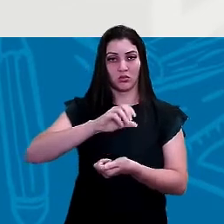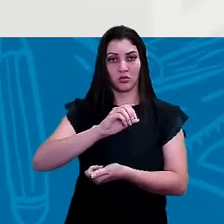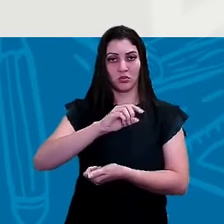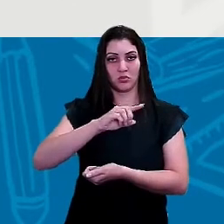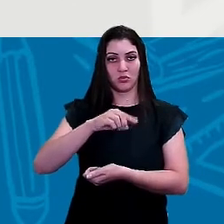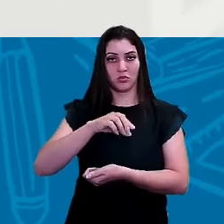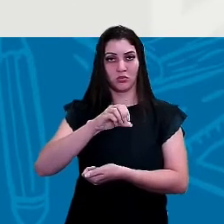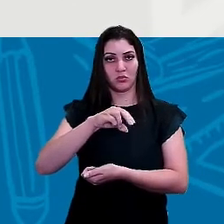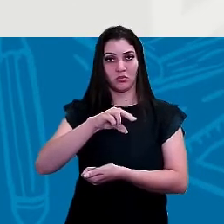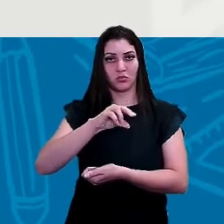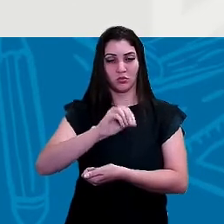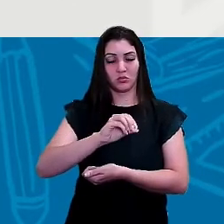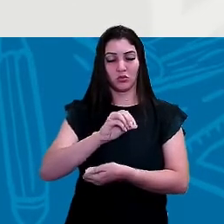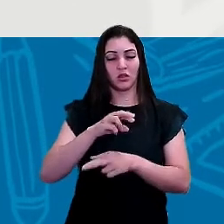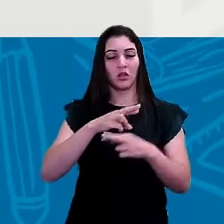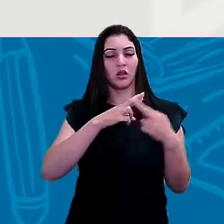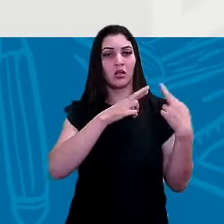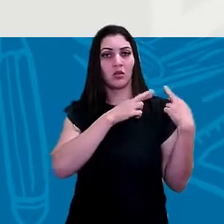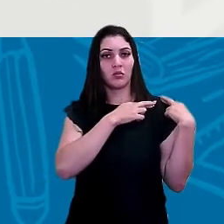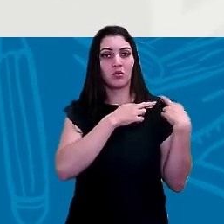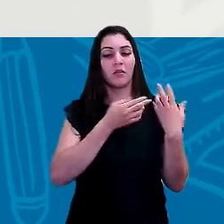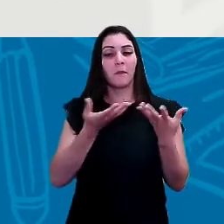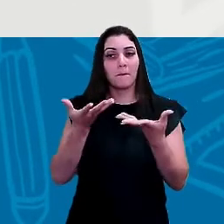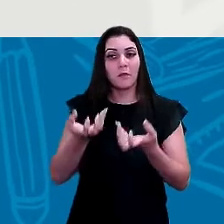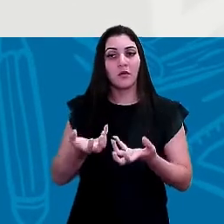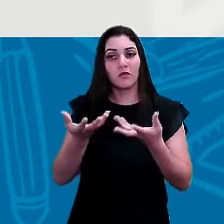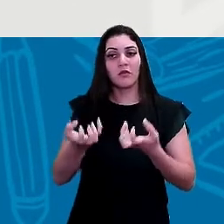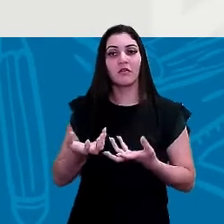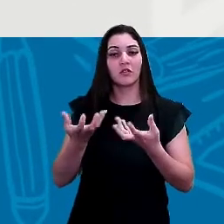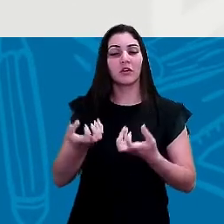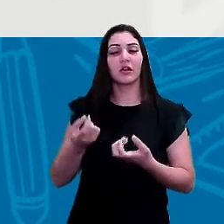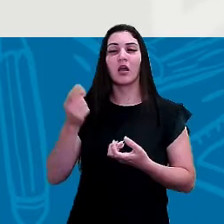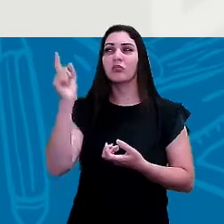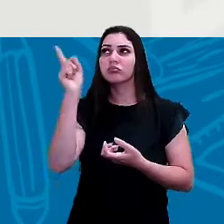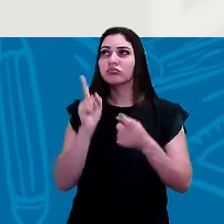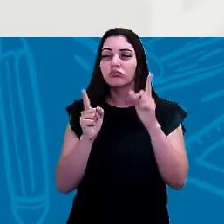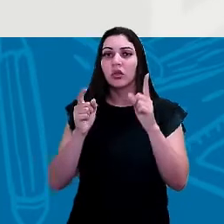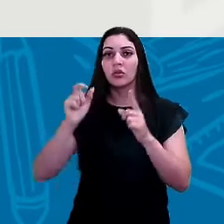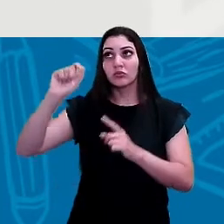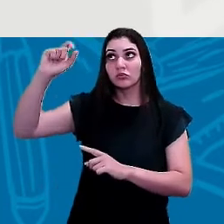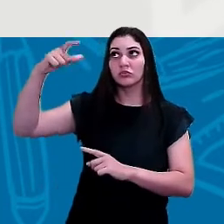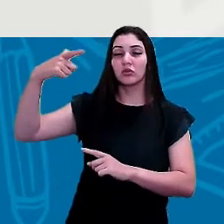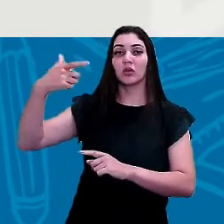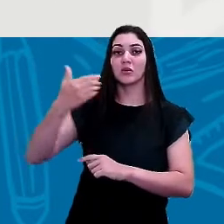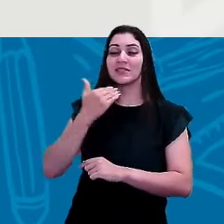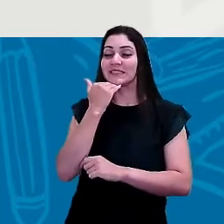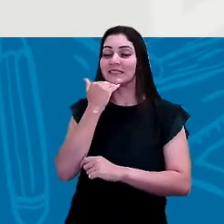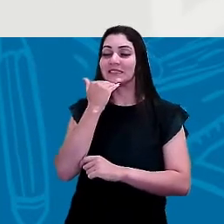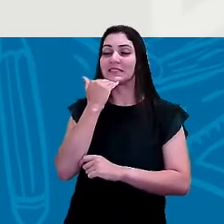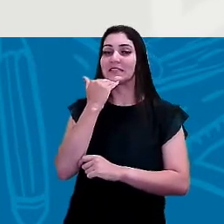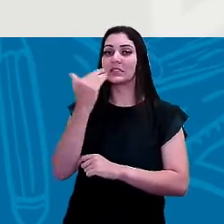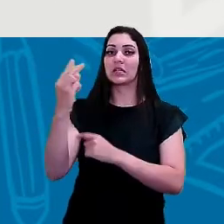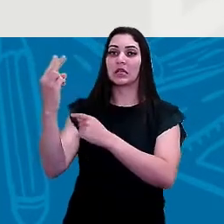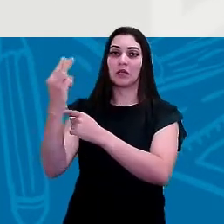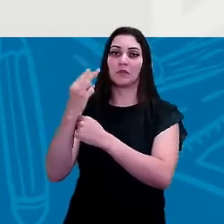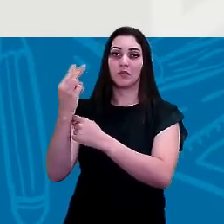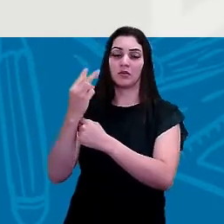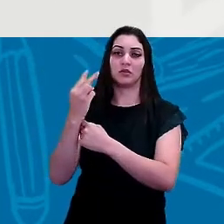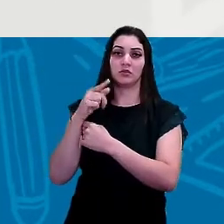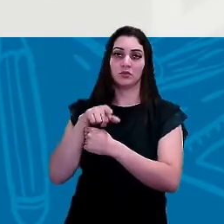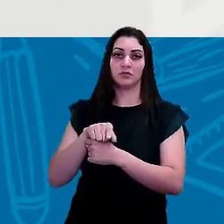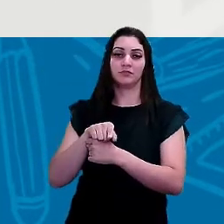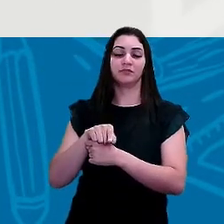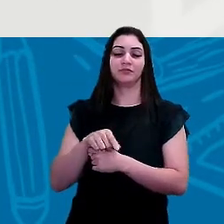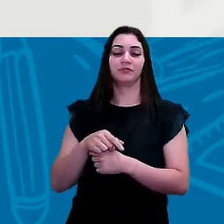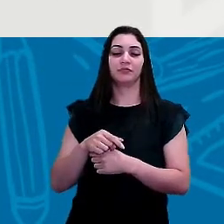filtrar os raios ultravioletas do Sol. Então, sem a proteção da camada de ozônio,